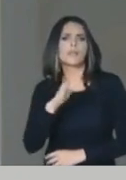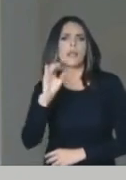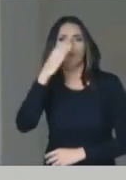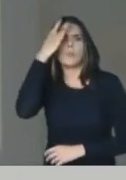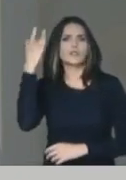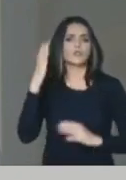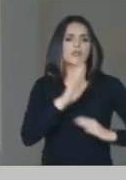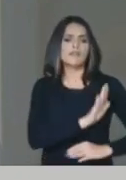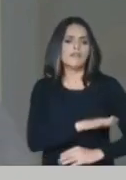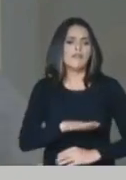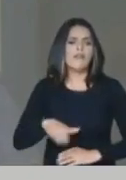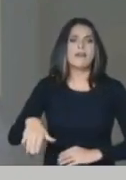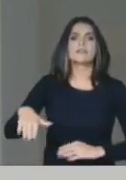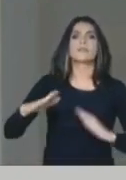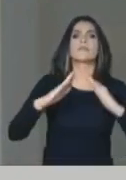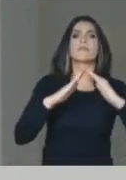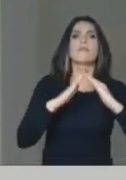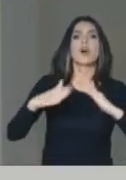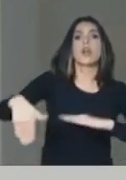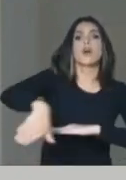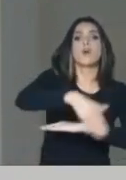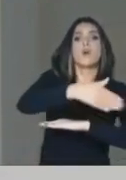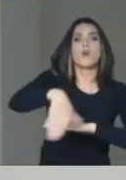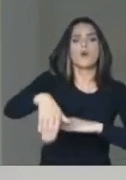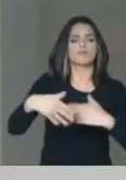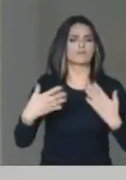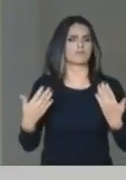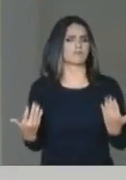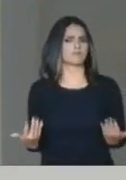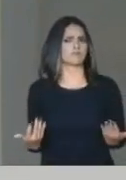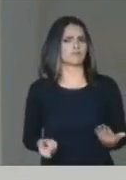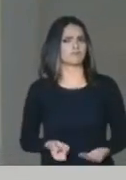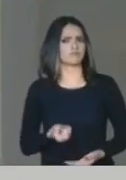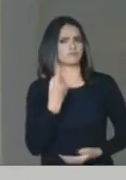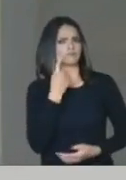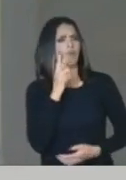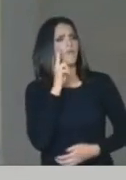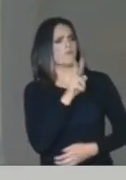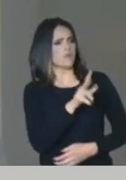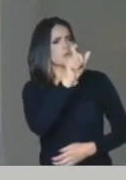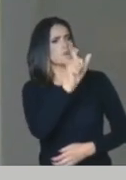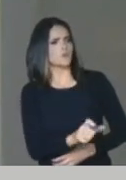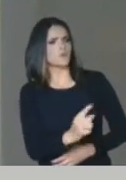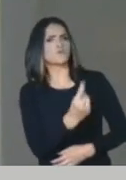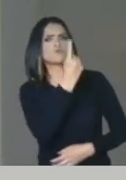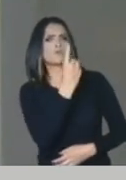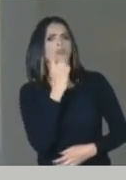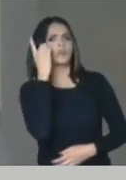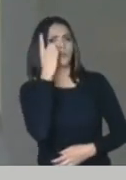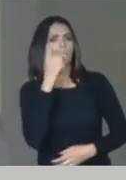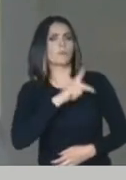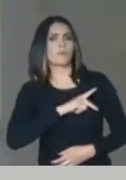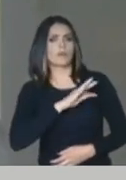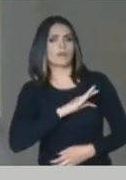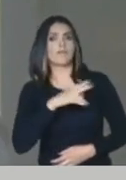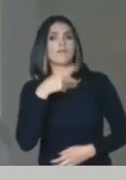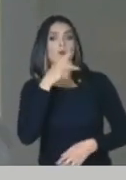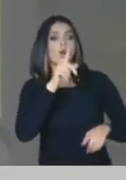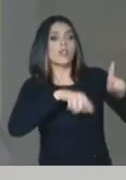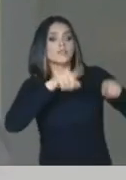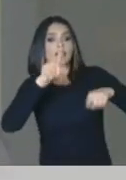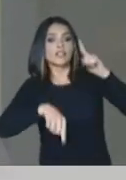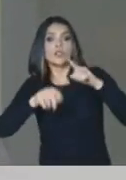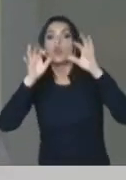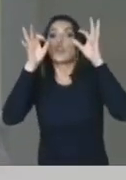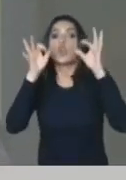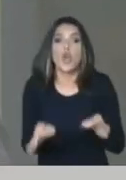ruas. Na verdade, ouvi até um deputado falando aqui, um deputado do PT, uma estatística